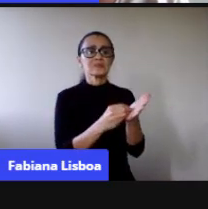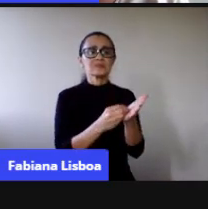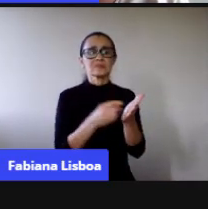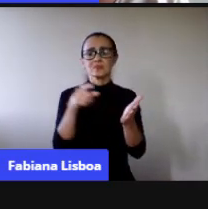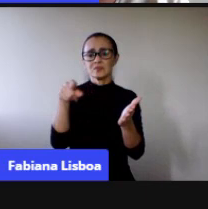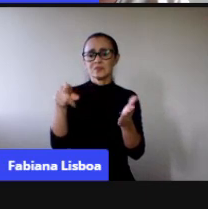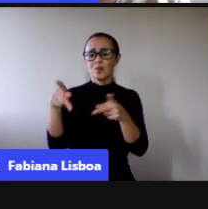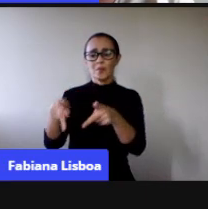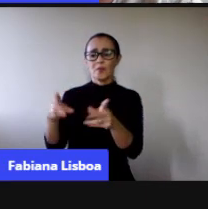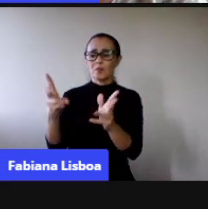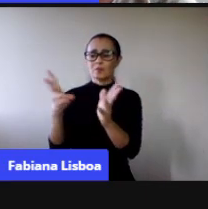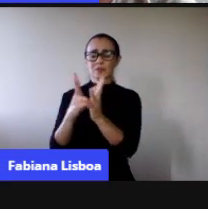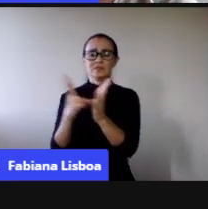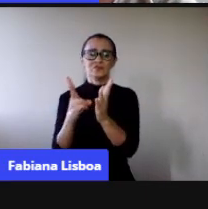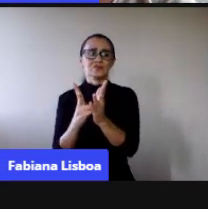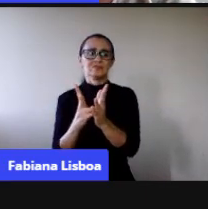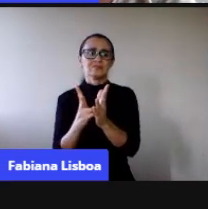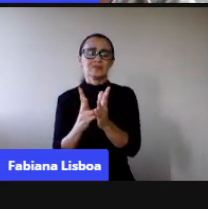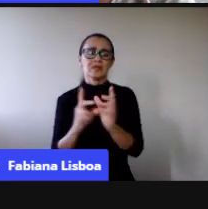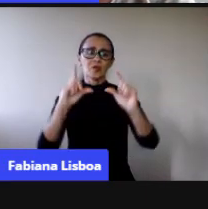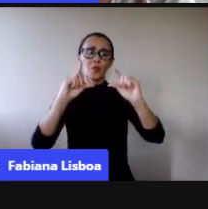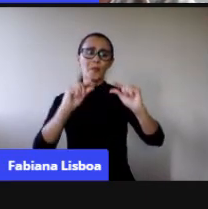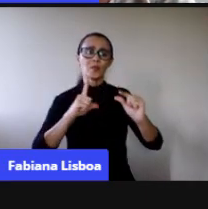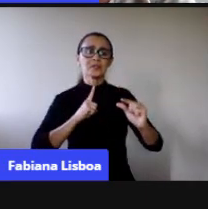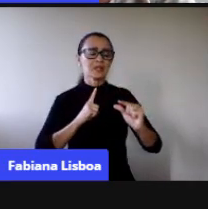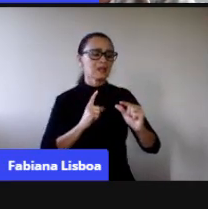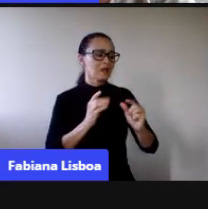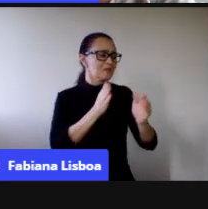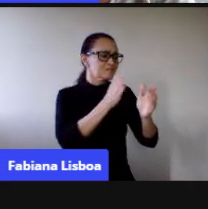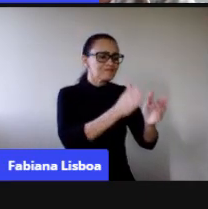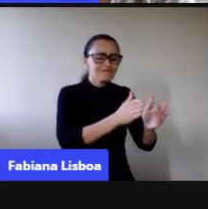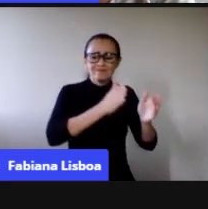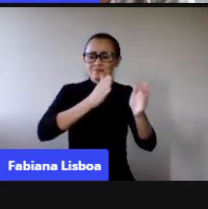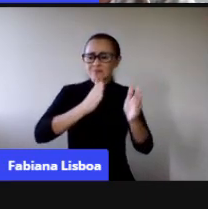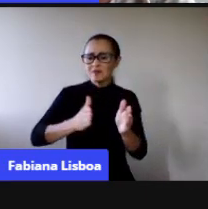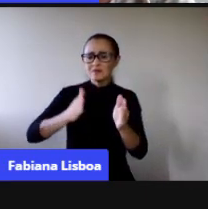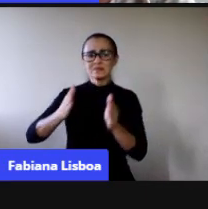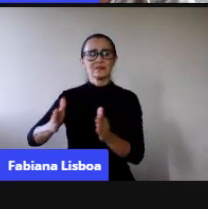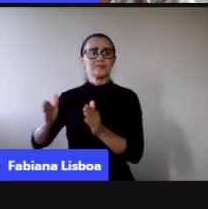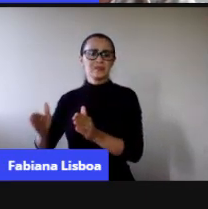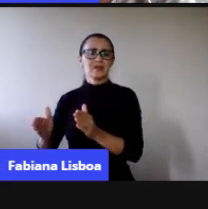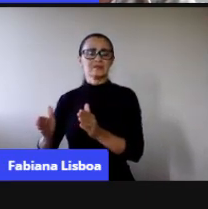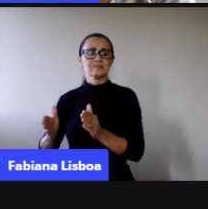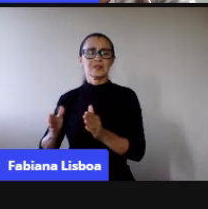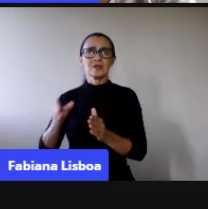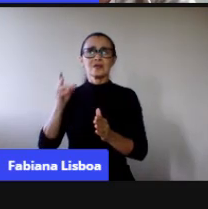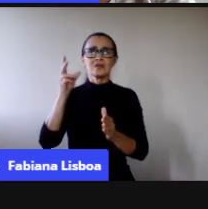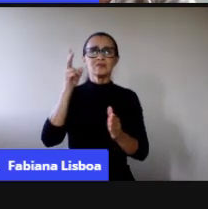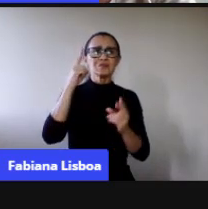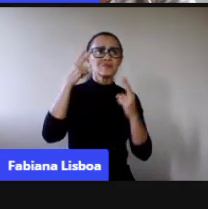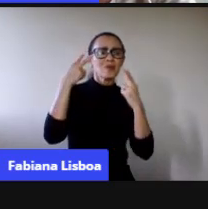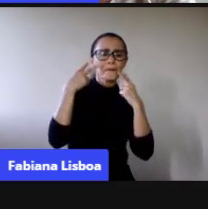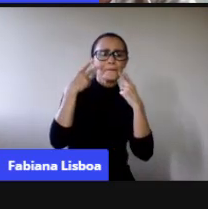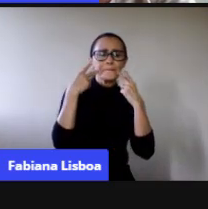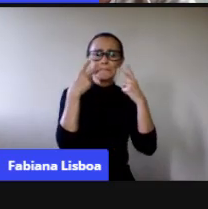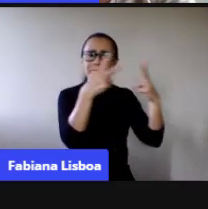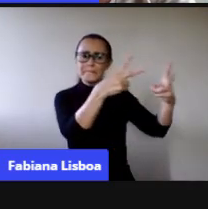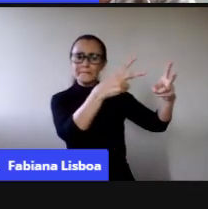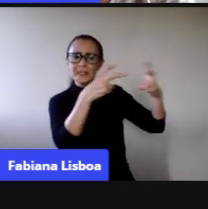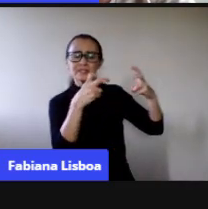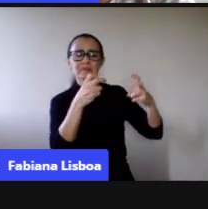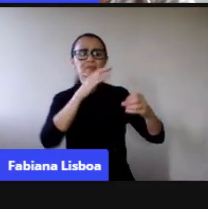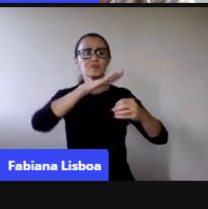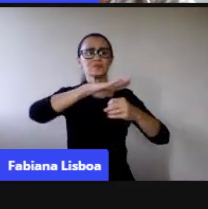que há é de forma fragmentada e deturpada, registrada a partir de uma visão colonial por aqueles que tinham domínio